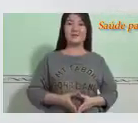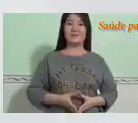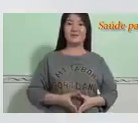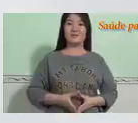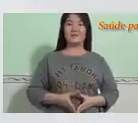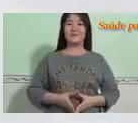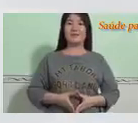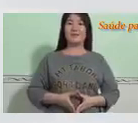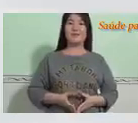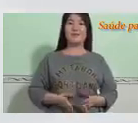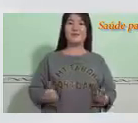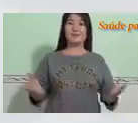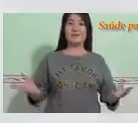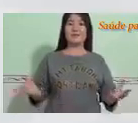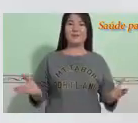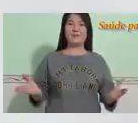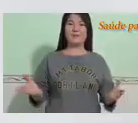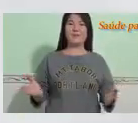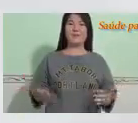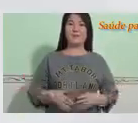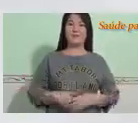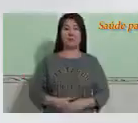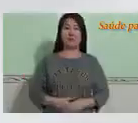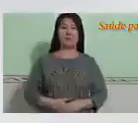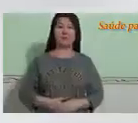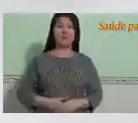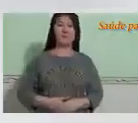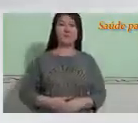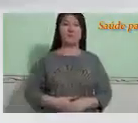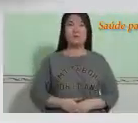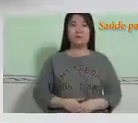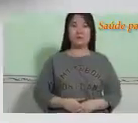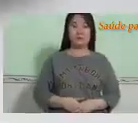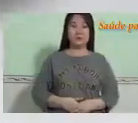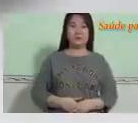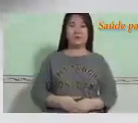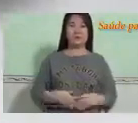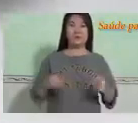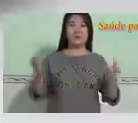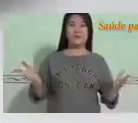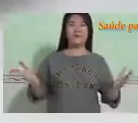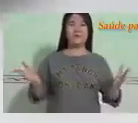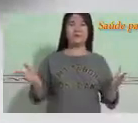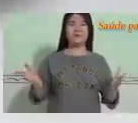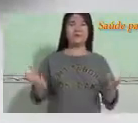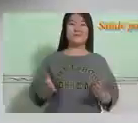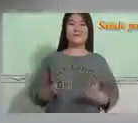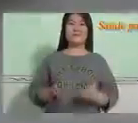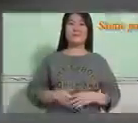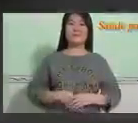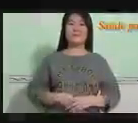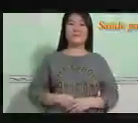tiver processos inflamatórios ou doenças infecciosas ativas, tiver doenças no corpo. Coração, como